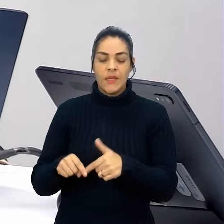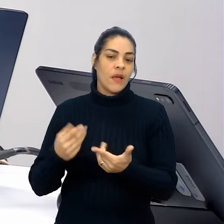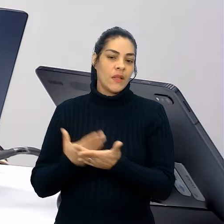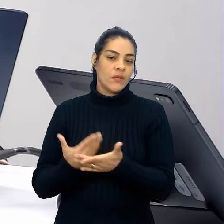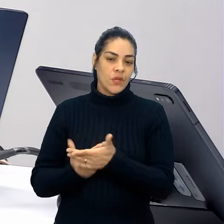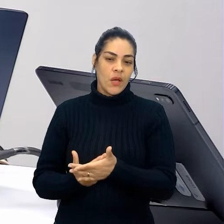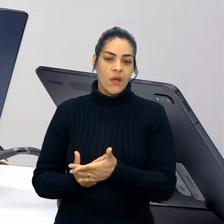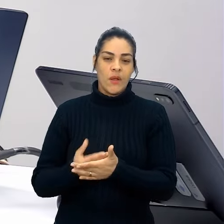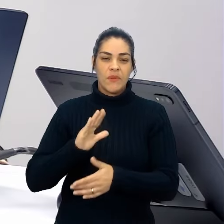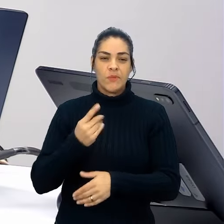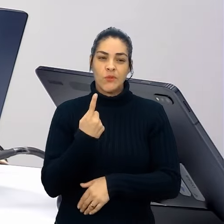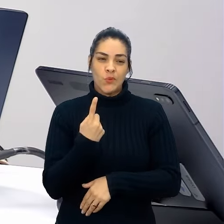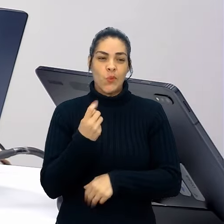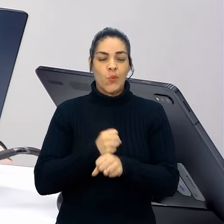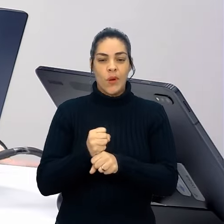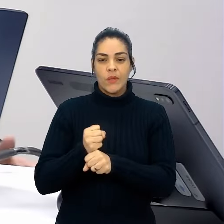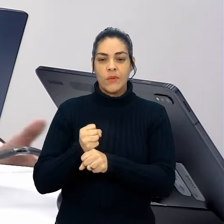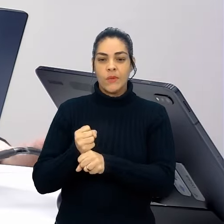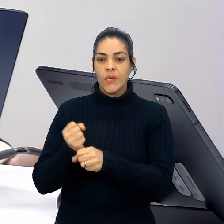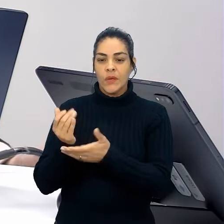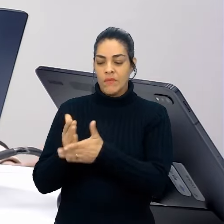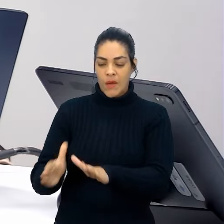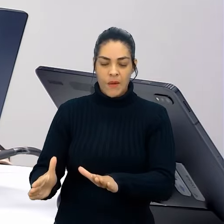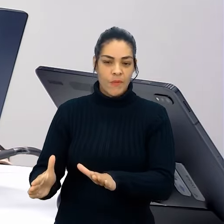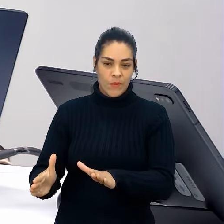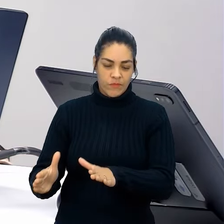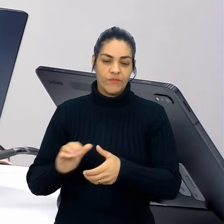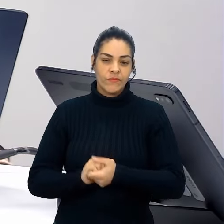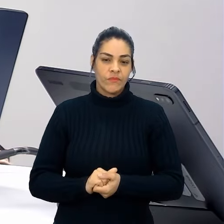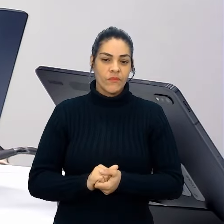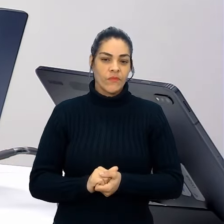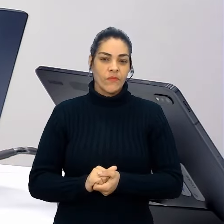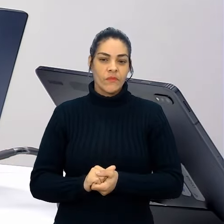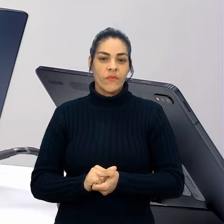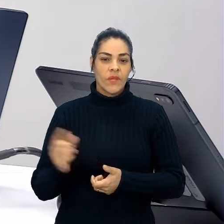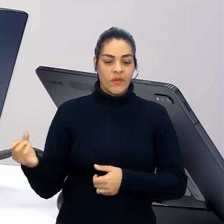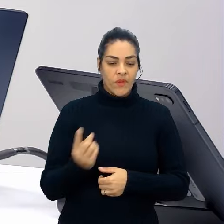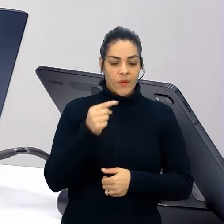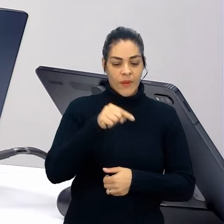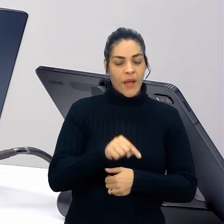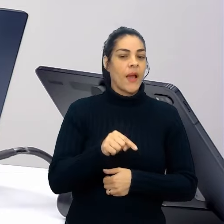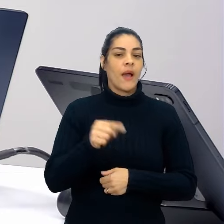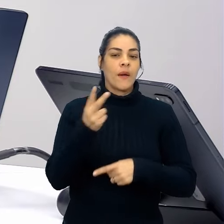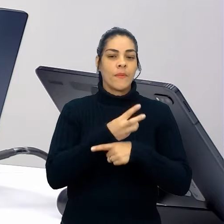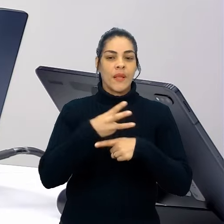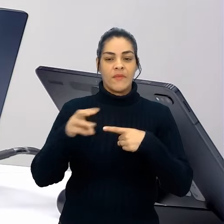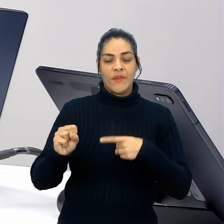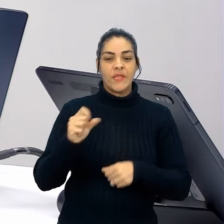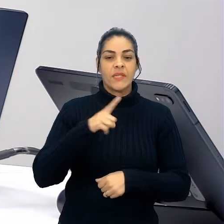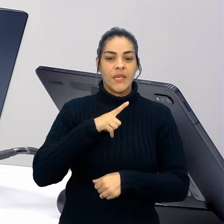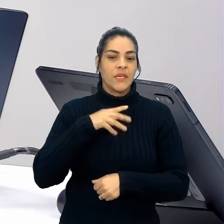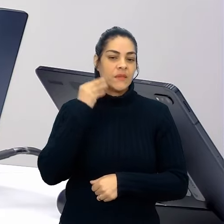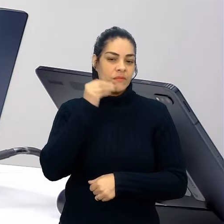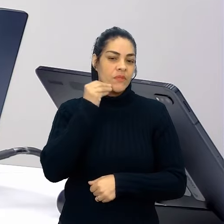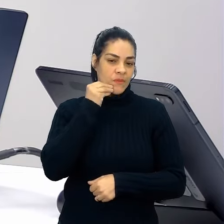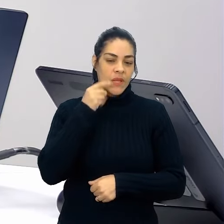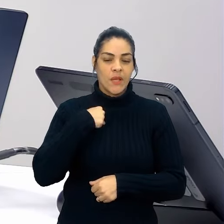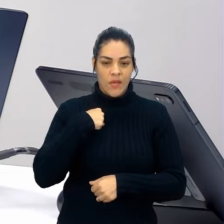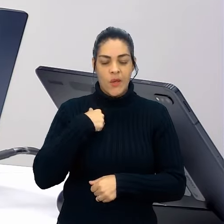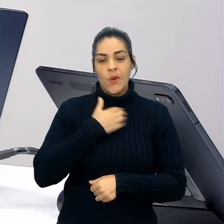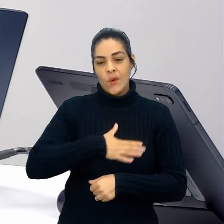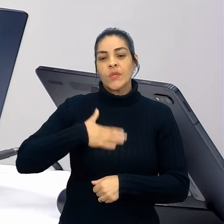pouquinho, máximo, que eu saí da sala de aula e vim para cá para ter uma experiência que eu gostaria